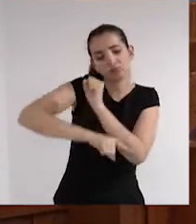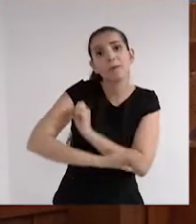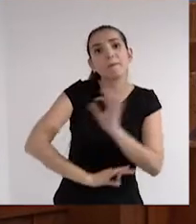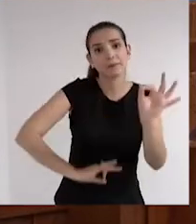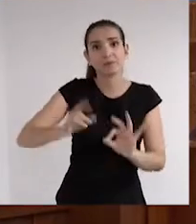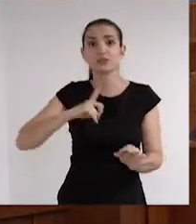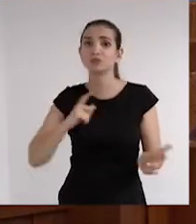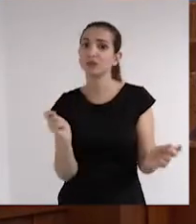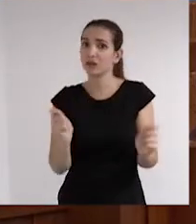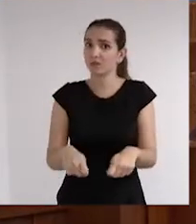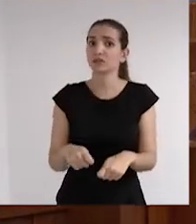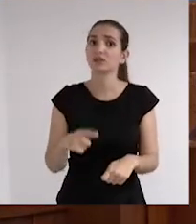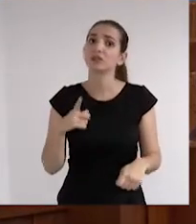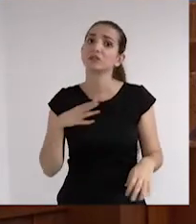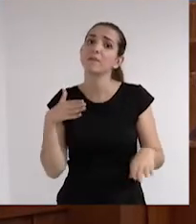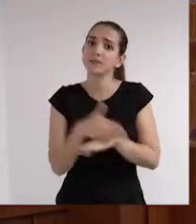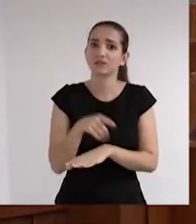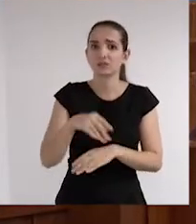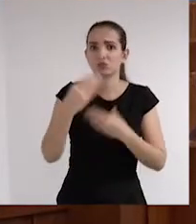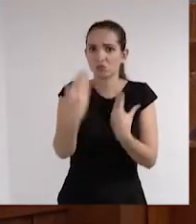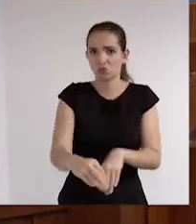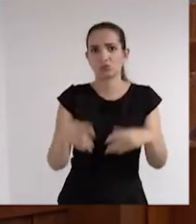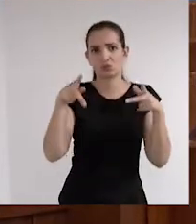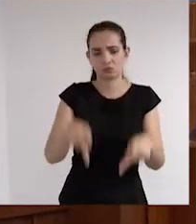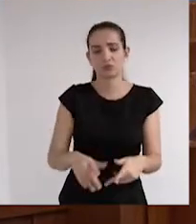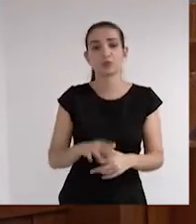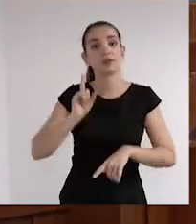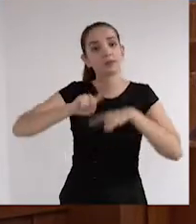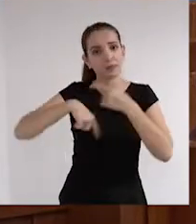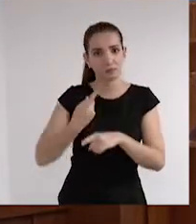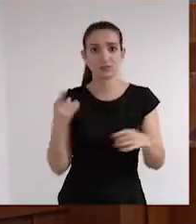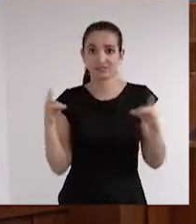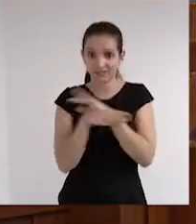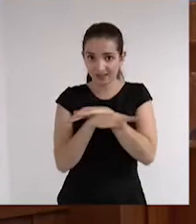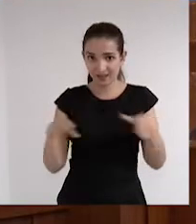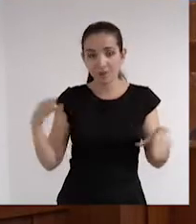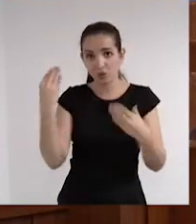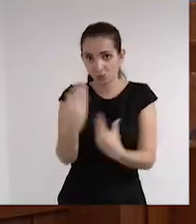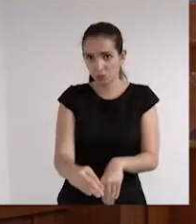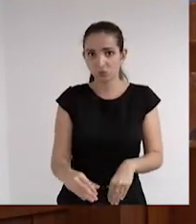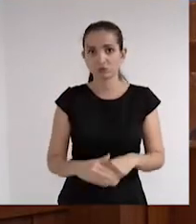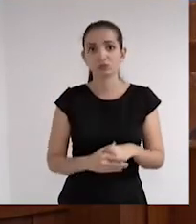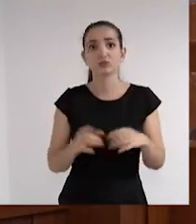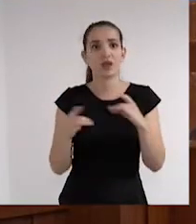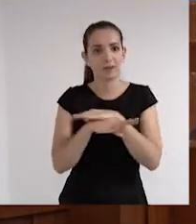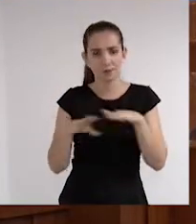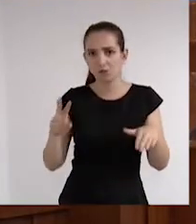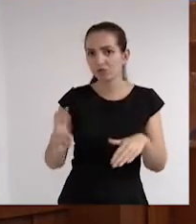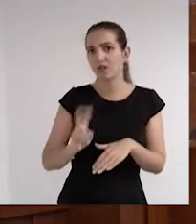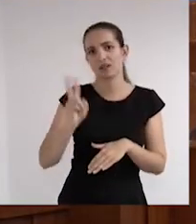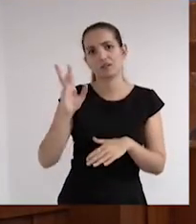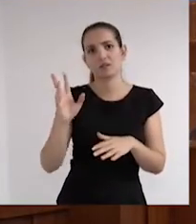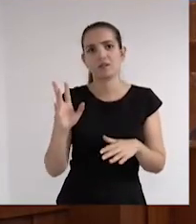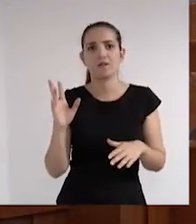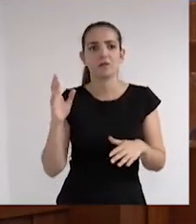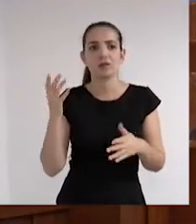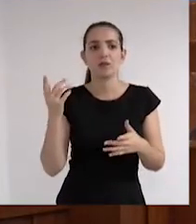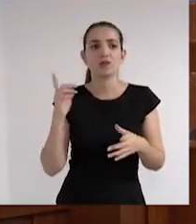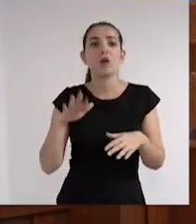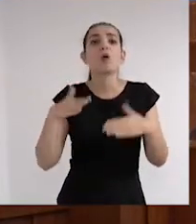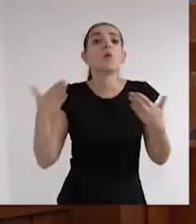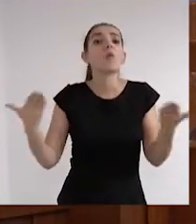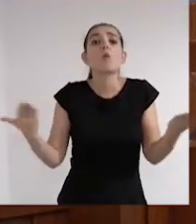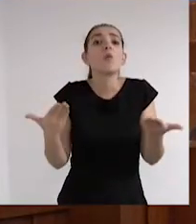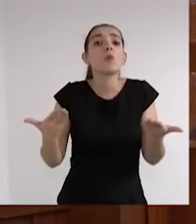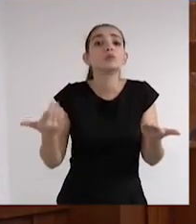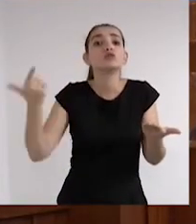tiveram a capacidade de passar nesses concursos públicos, e depois que acabar o concurso, acabou a validade, daqui vai saber quando o